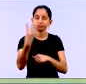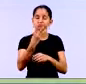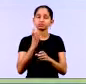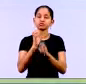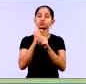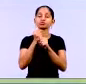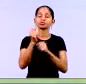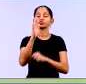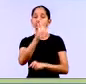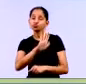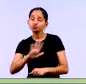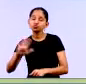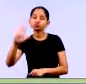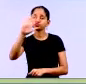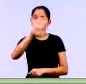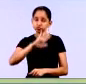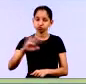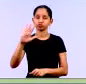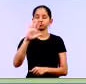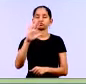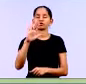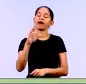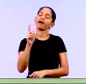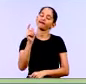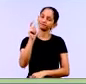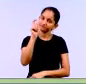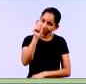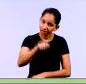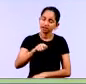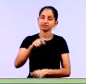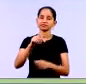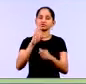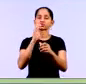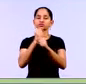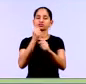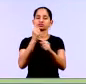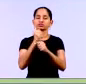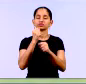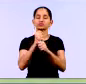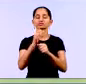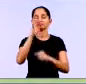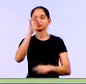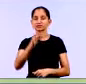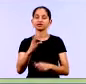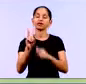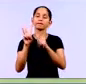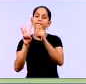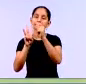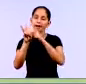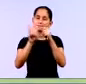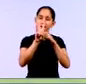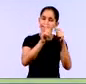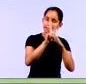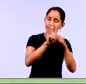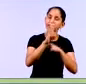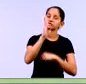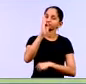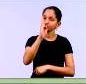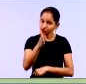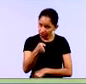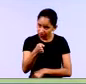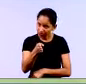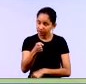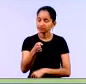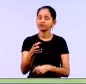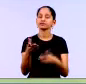tenho, apurando, eu tenho o custo por trimestre, ó, somando mão